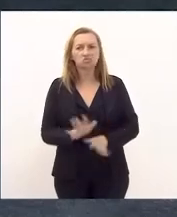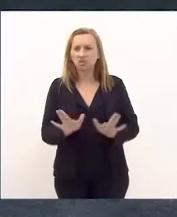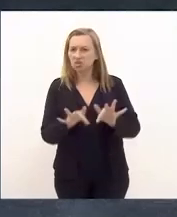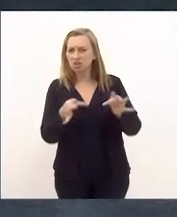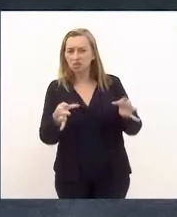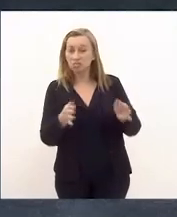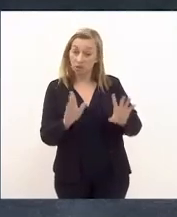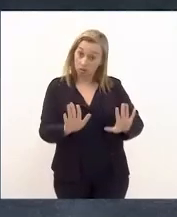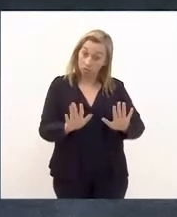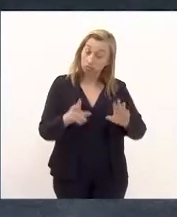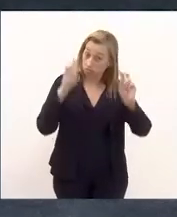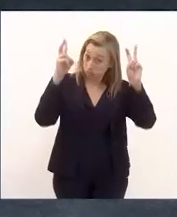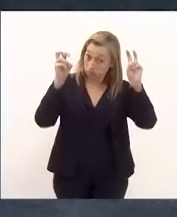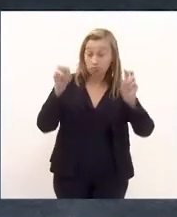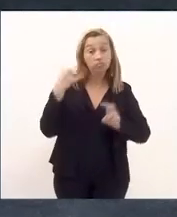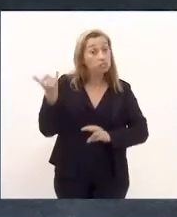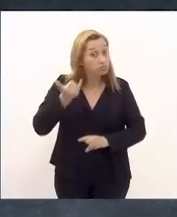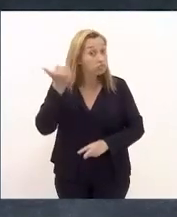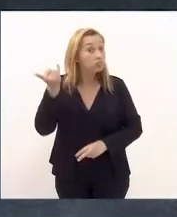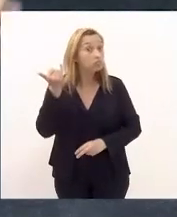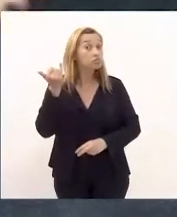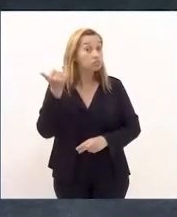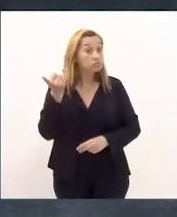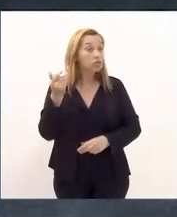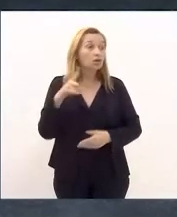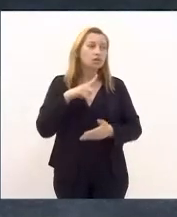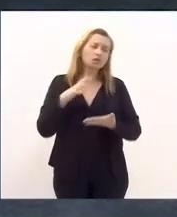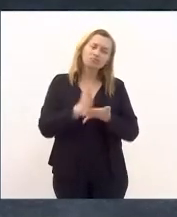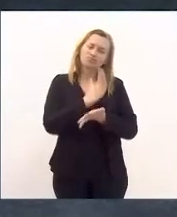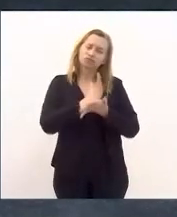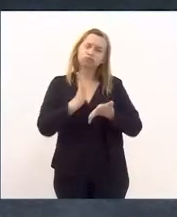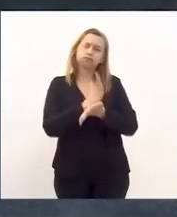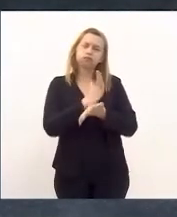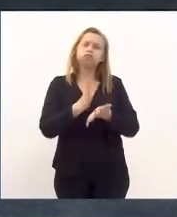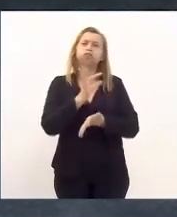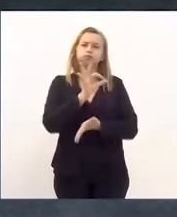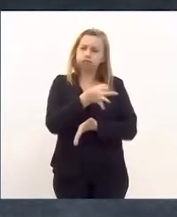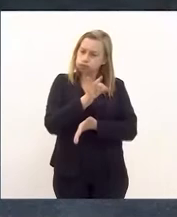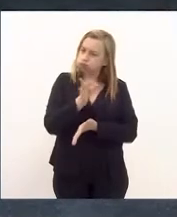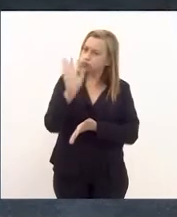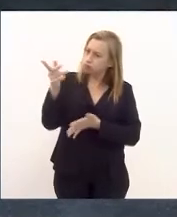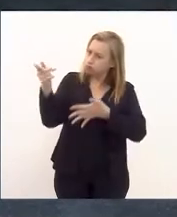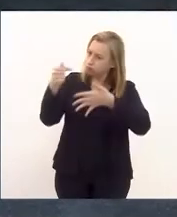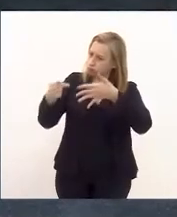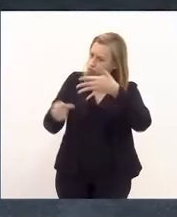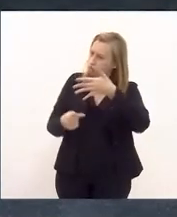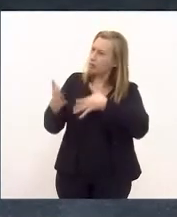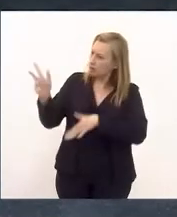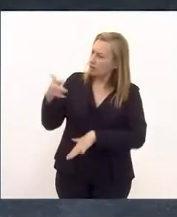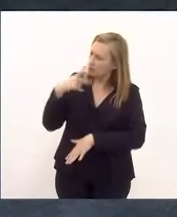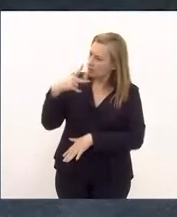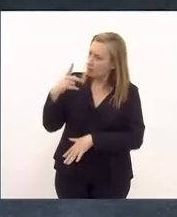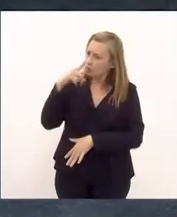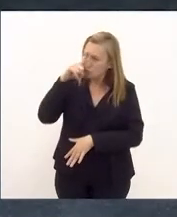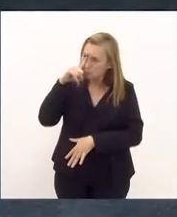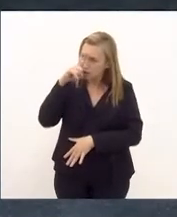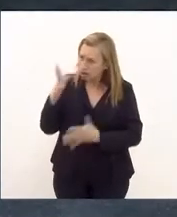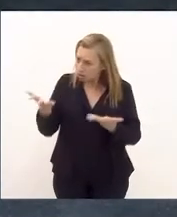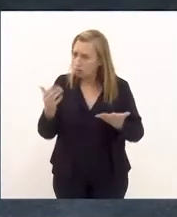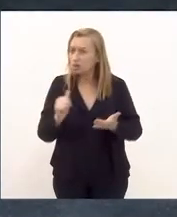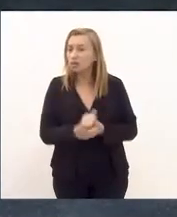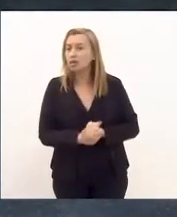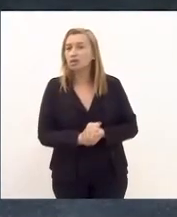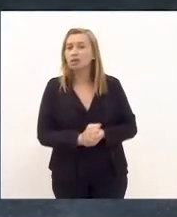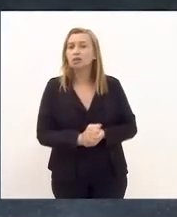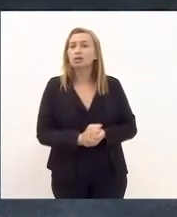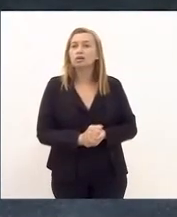tema importante. E tem alguns elementos que, de fato, como apontou já a Vossa Excelência na sua intervenção, recomendam